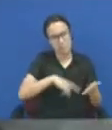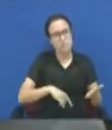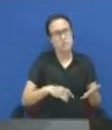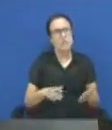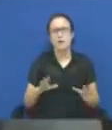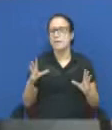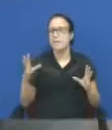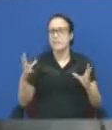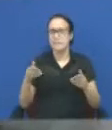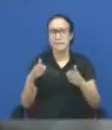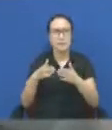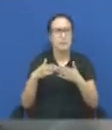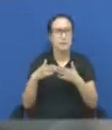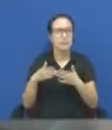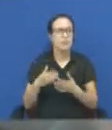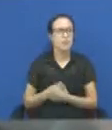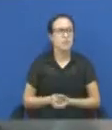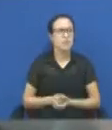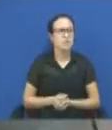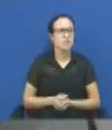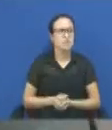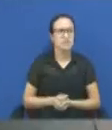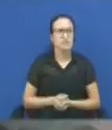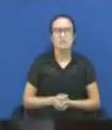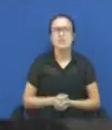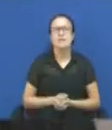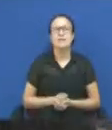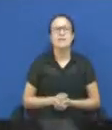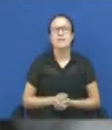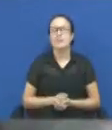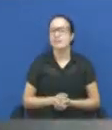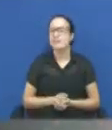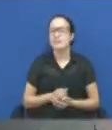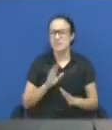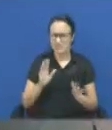a aprovação da moção. Agora eu estou até meio